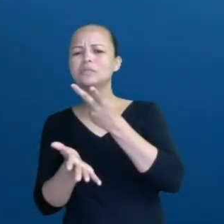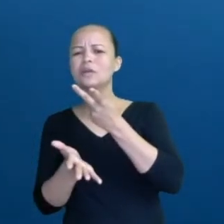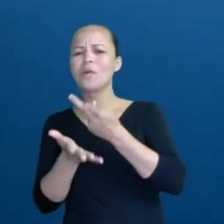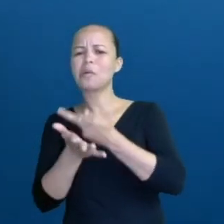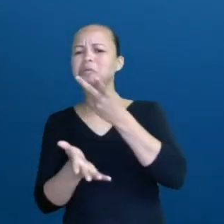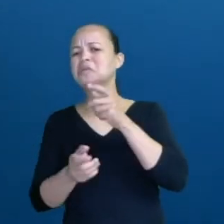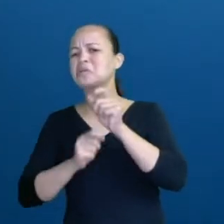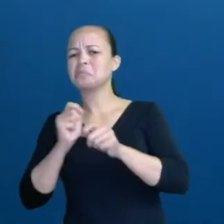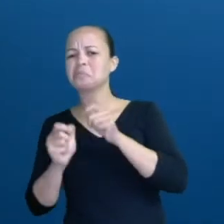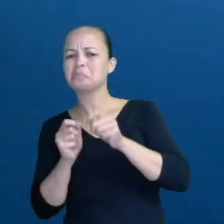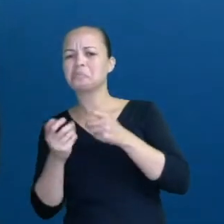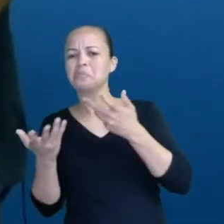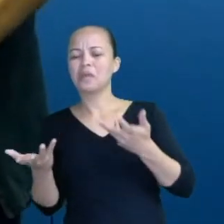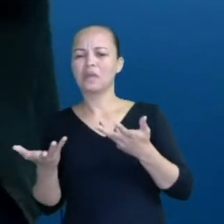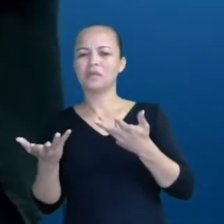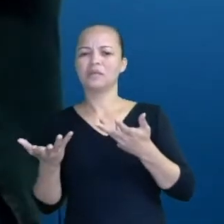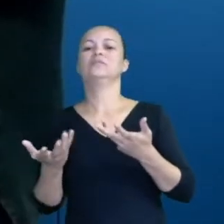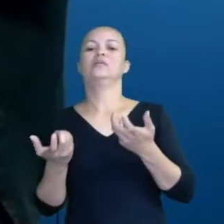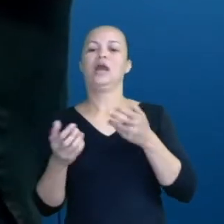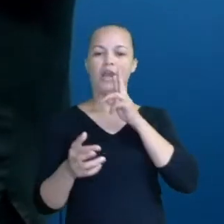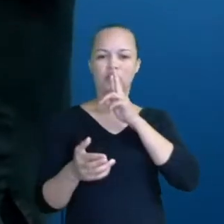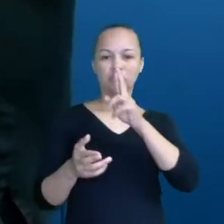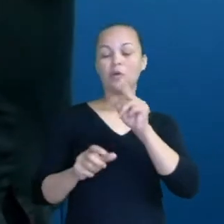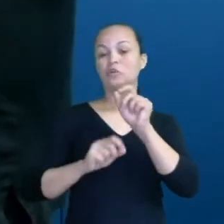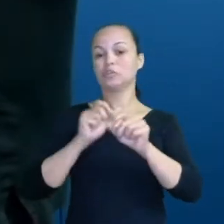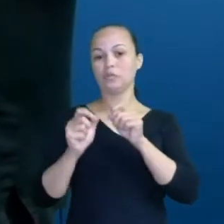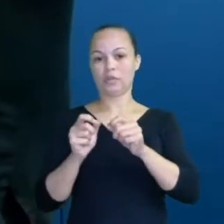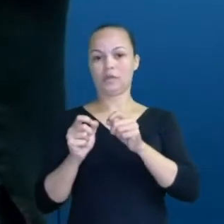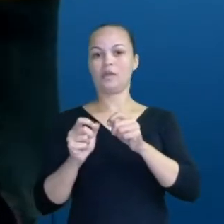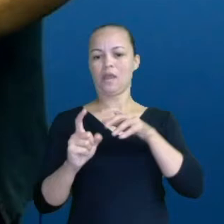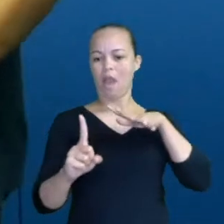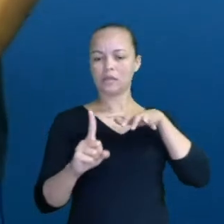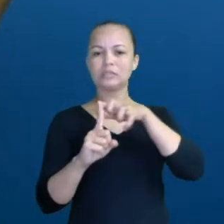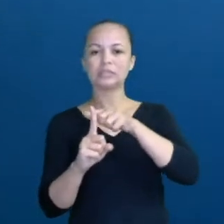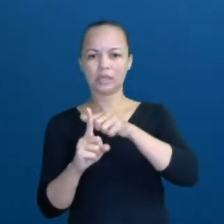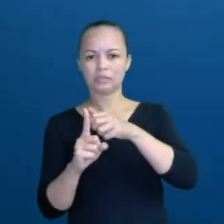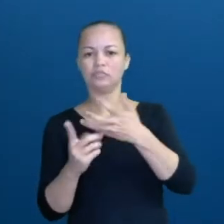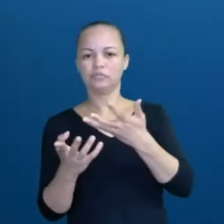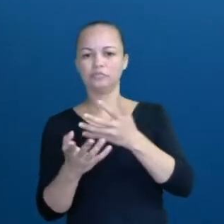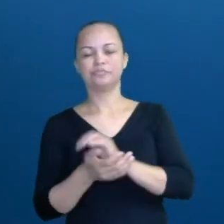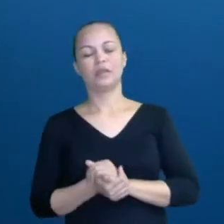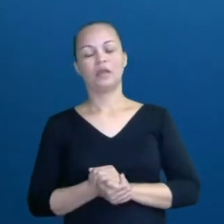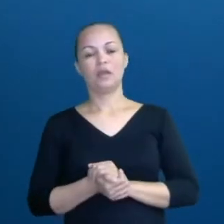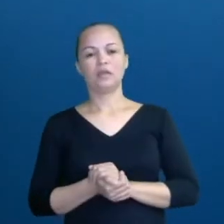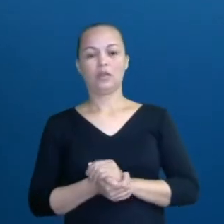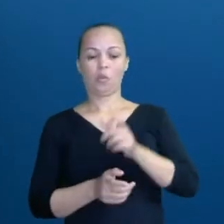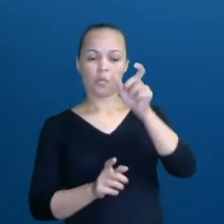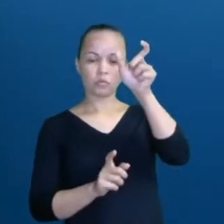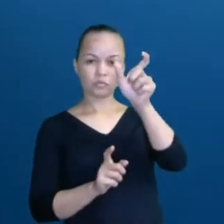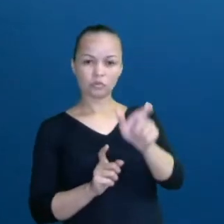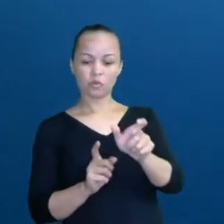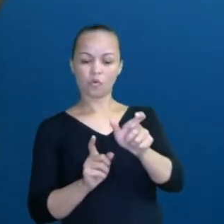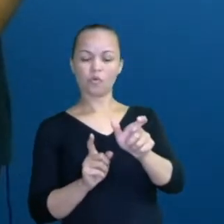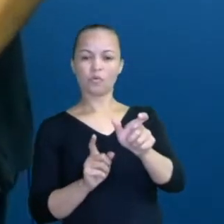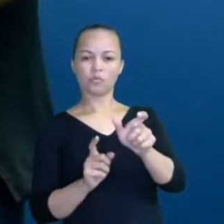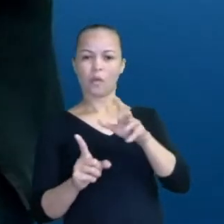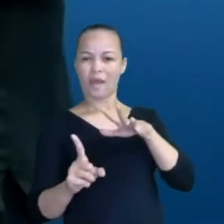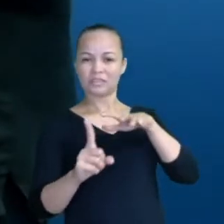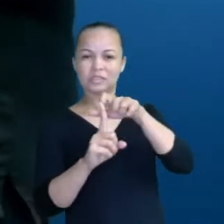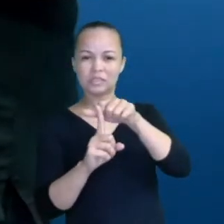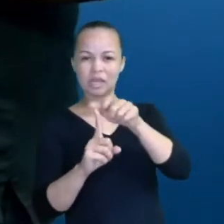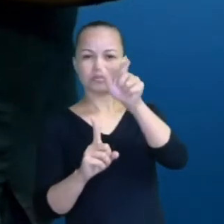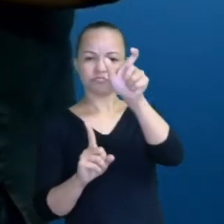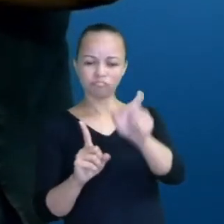a resposta, muitos acidentes. Mais uma vez, percebam que o sujeito está aqui, no final da